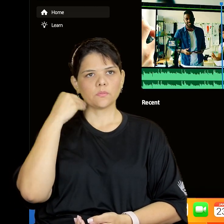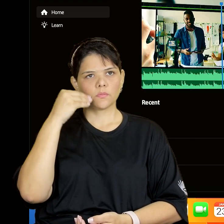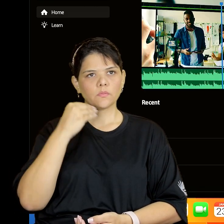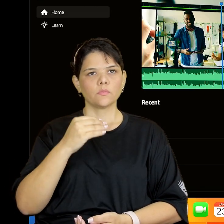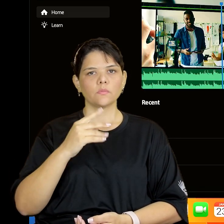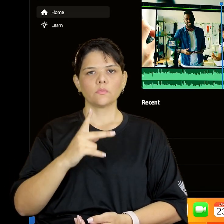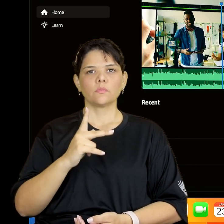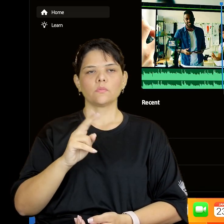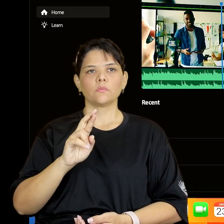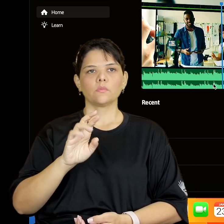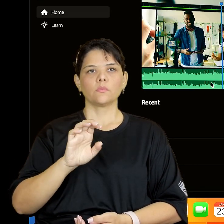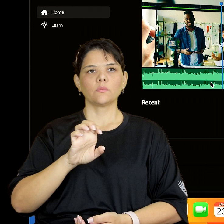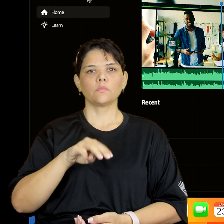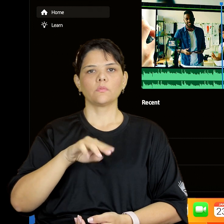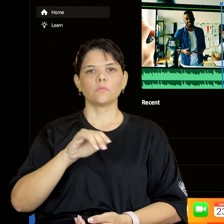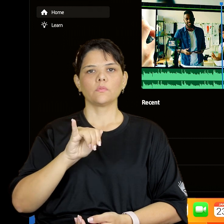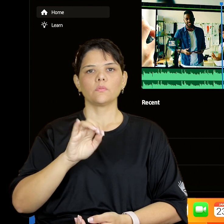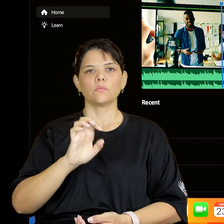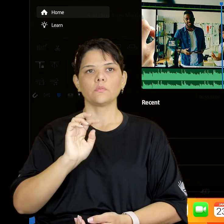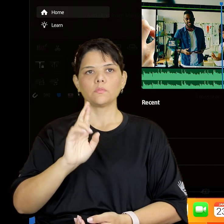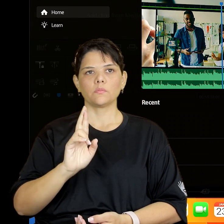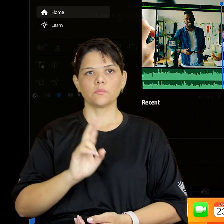Premiere?